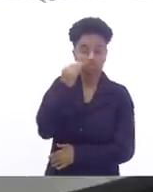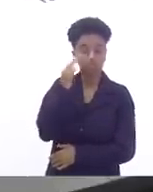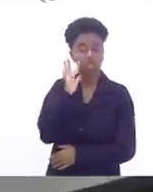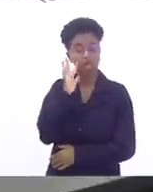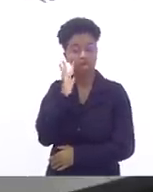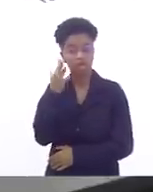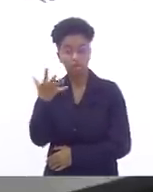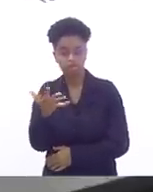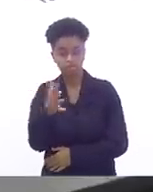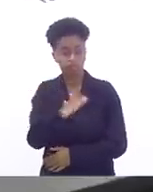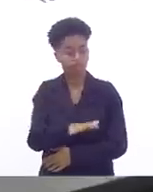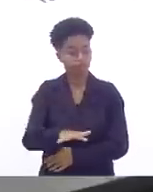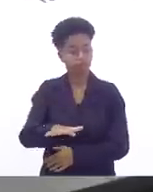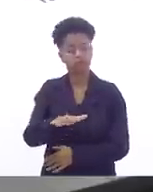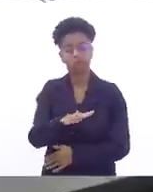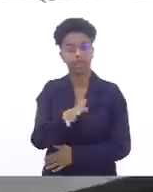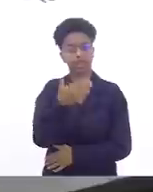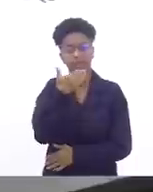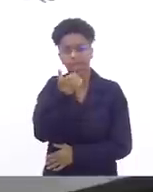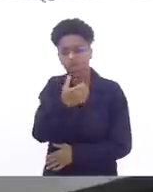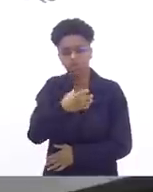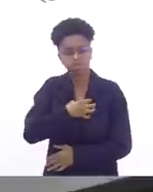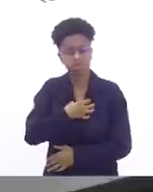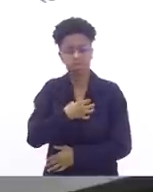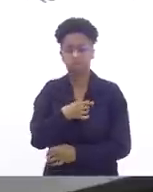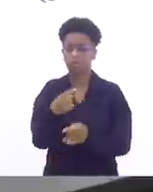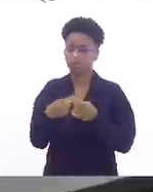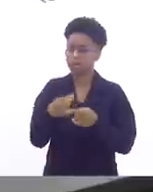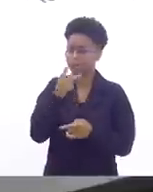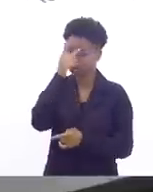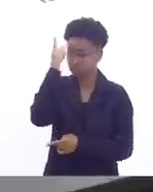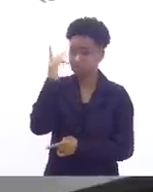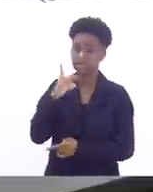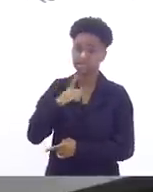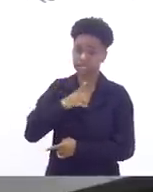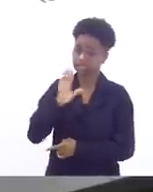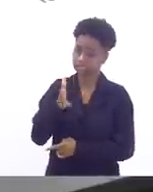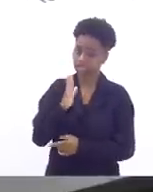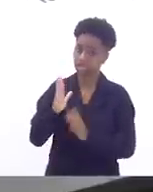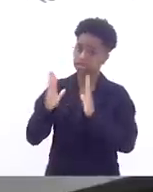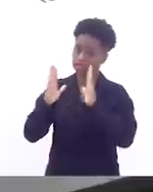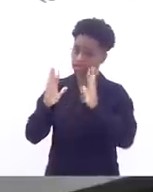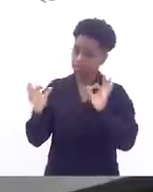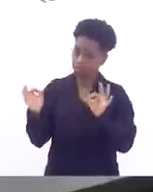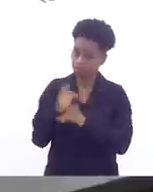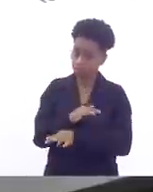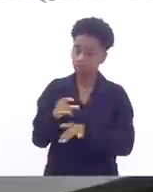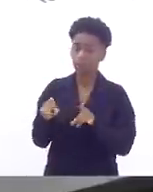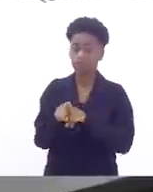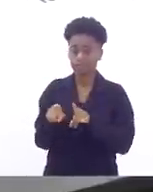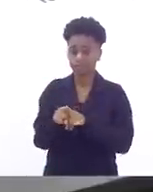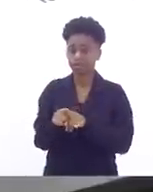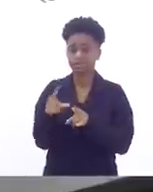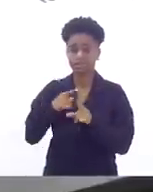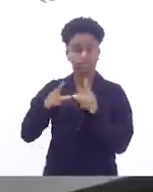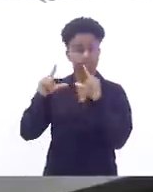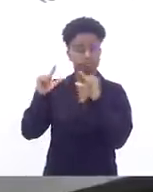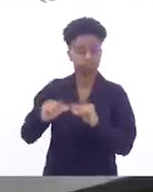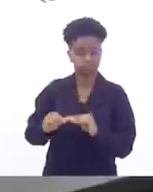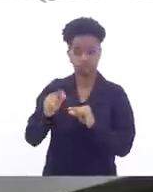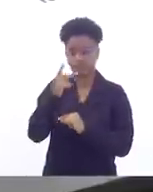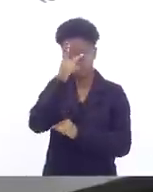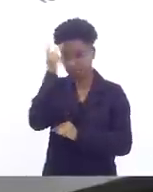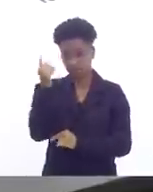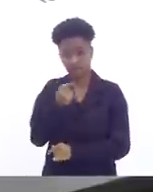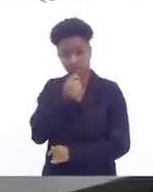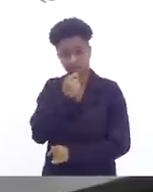os casos da melhor forma daqueles que já tem seu tempo isso tem impactado até um número um pouco menor dos que não tem